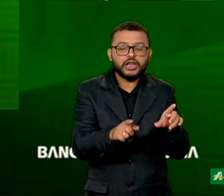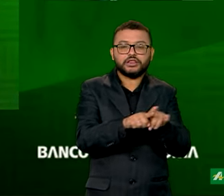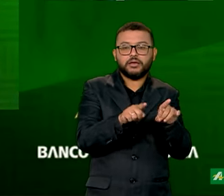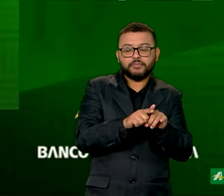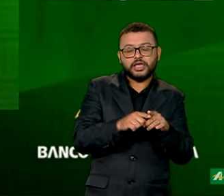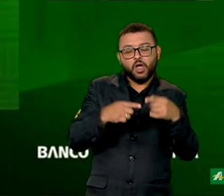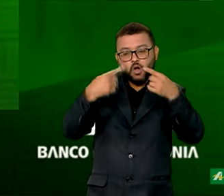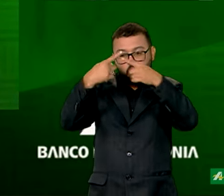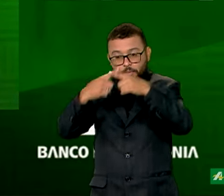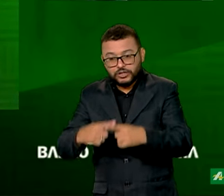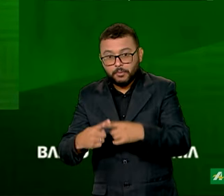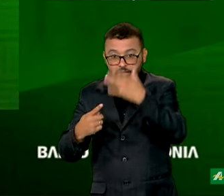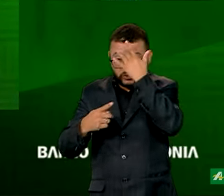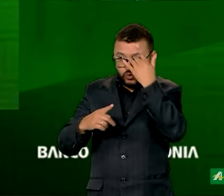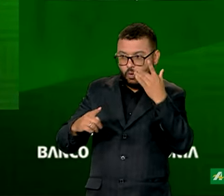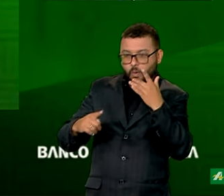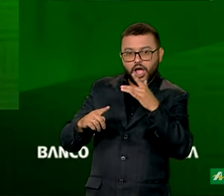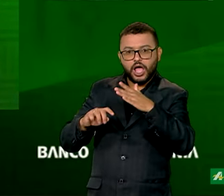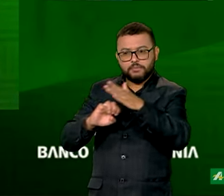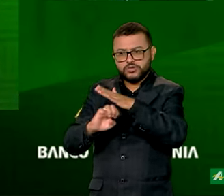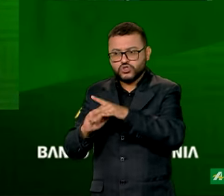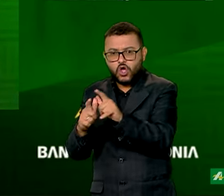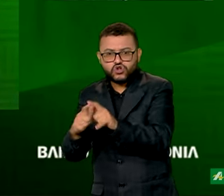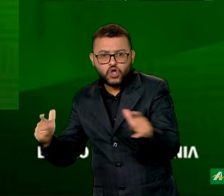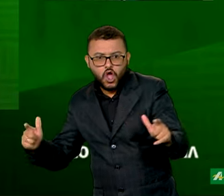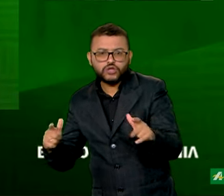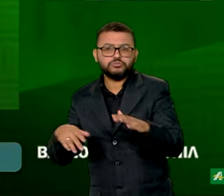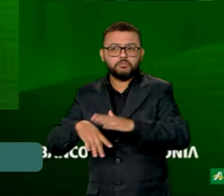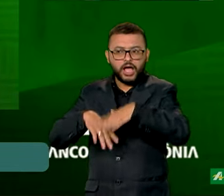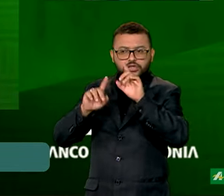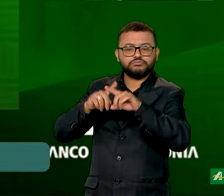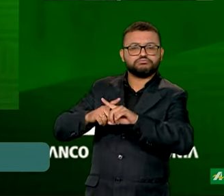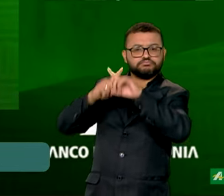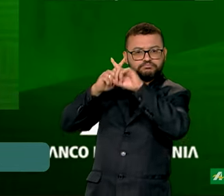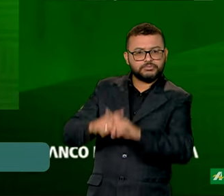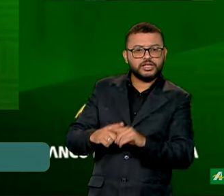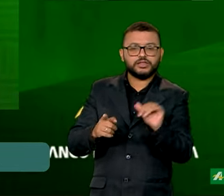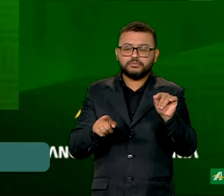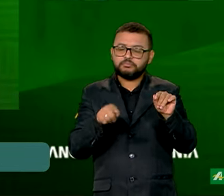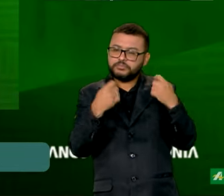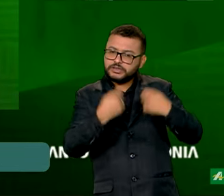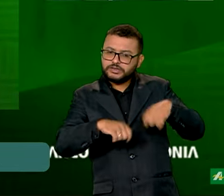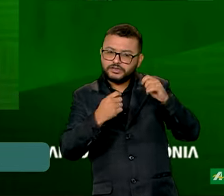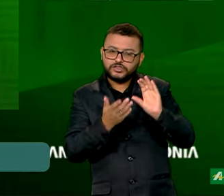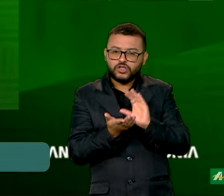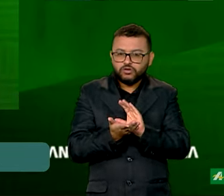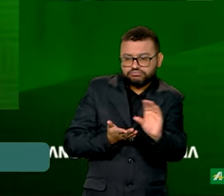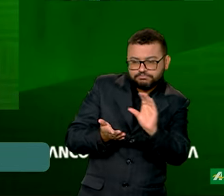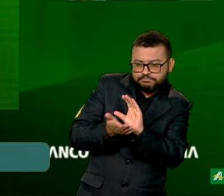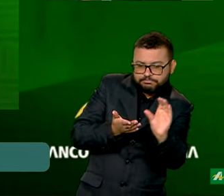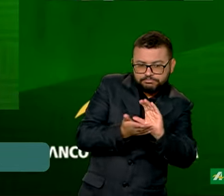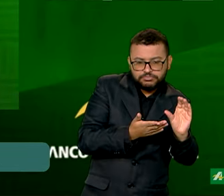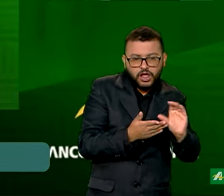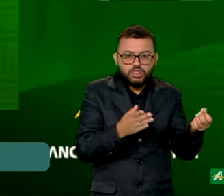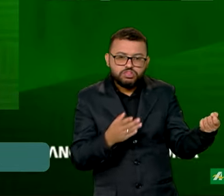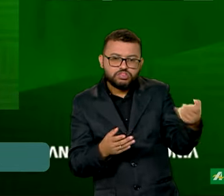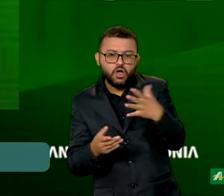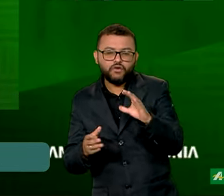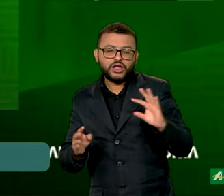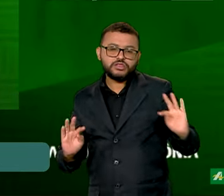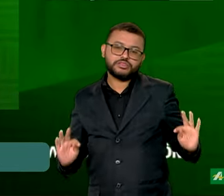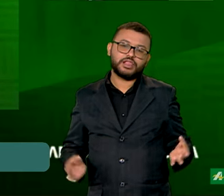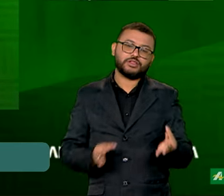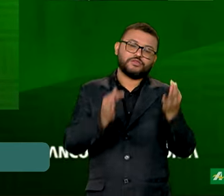competitivo pro grande e também trazer investimentos que é o que para novas eh Tecnologias para essa